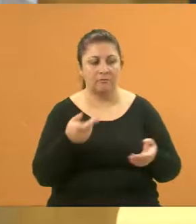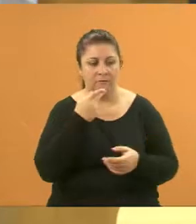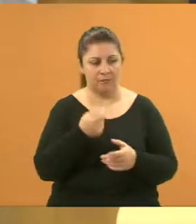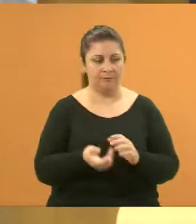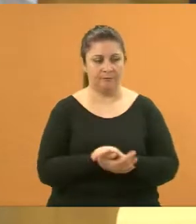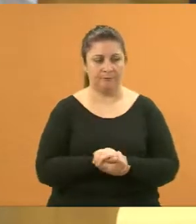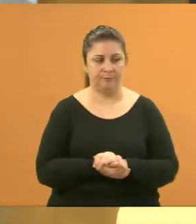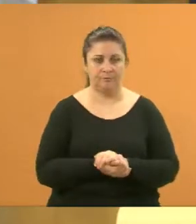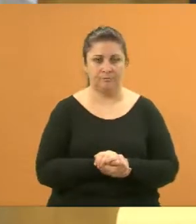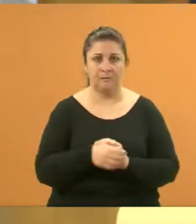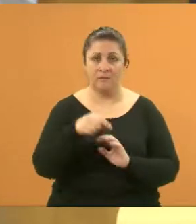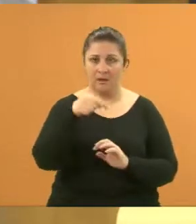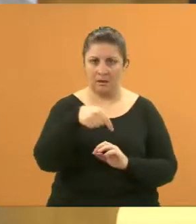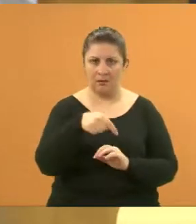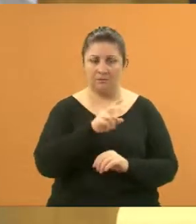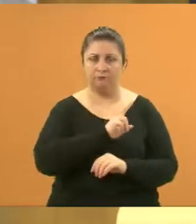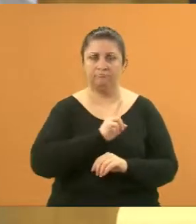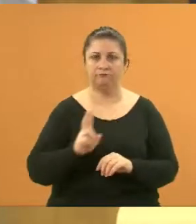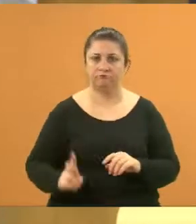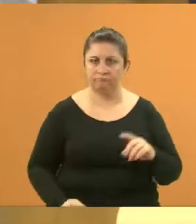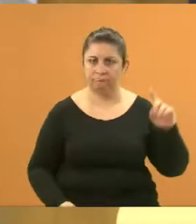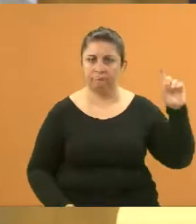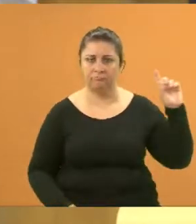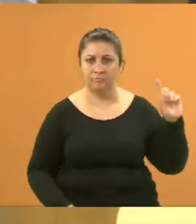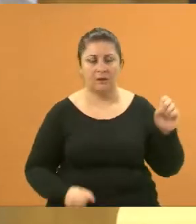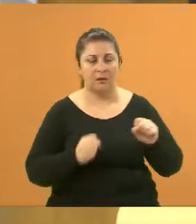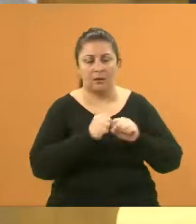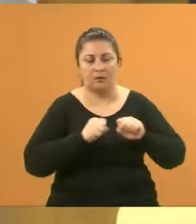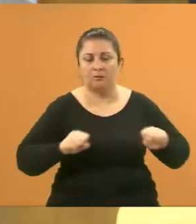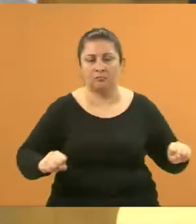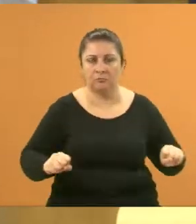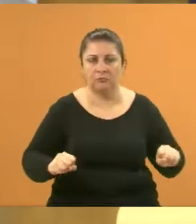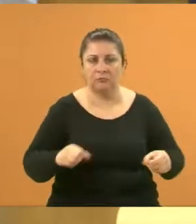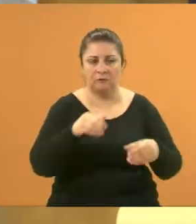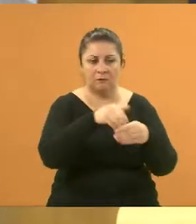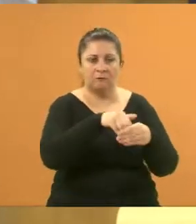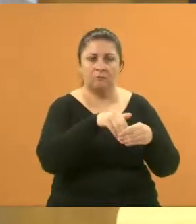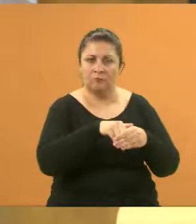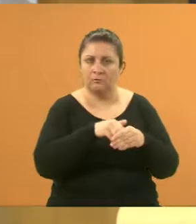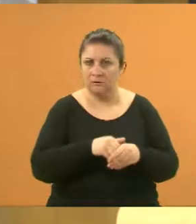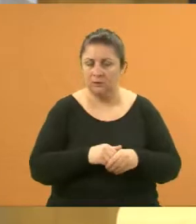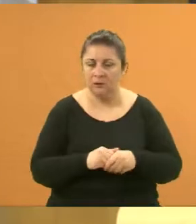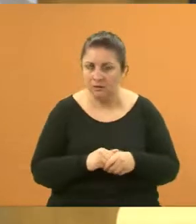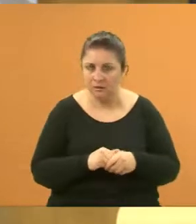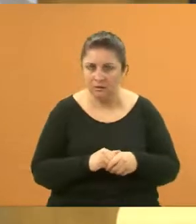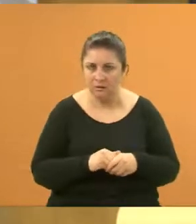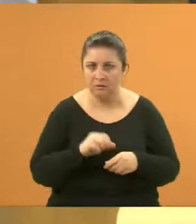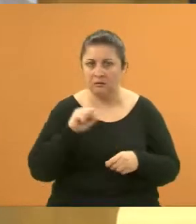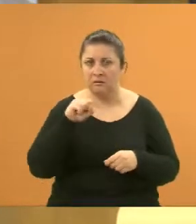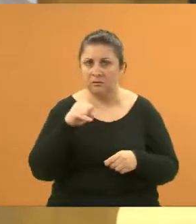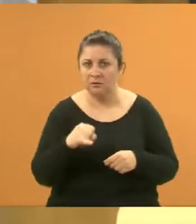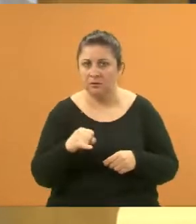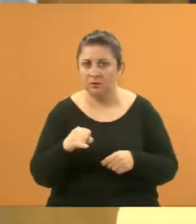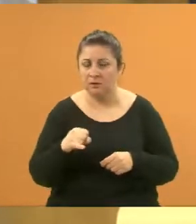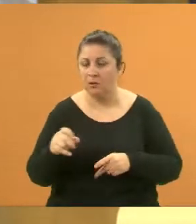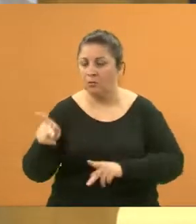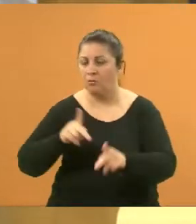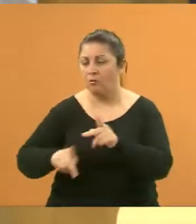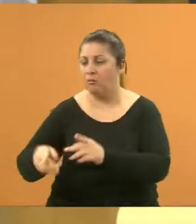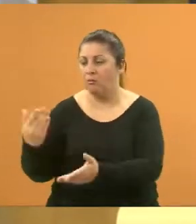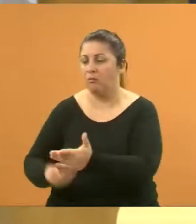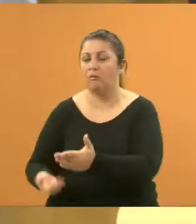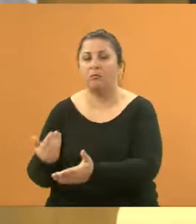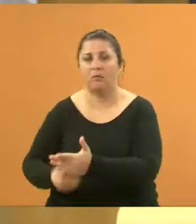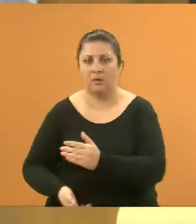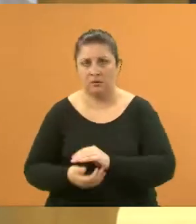aqui esse vereador dificilmente, quase que impossível, votar um projeto que prejudica a população sofrida,